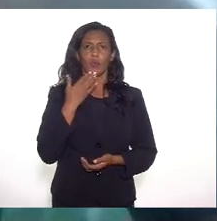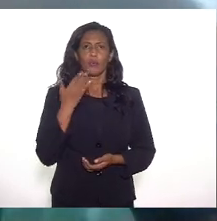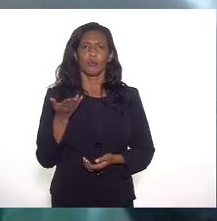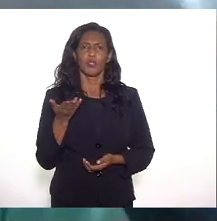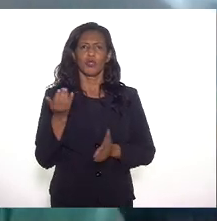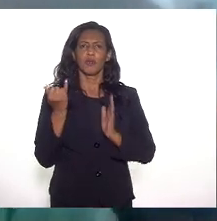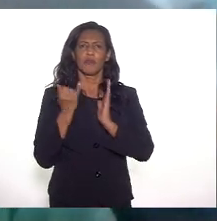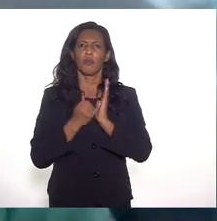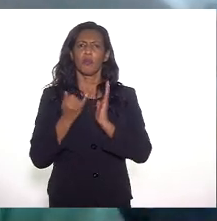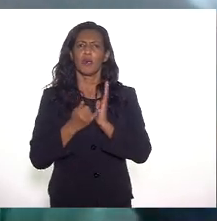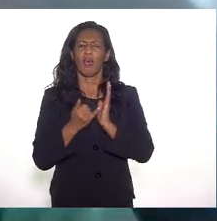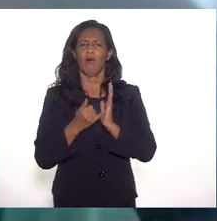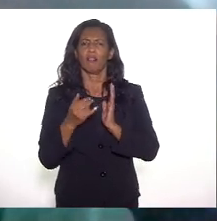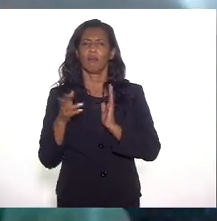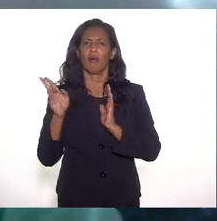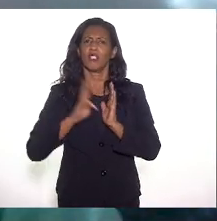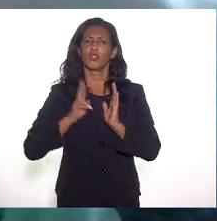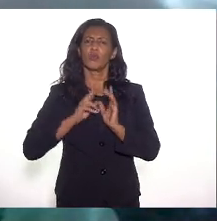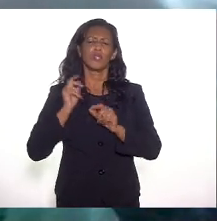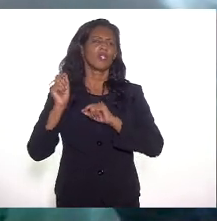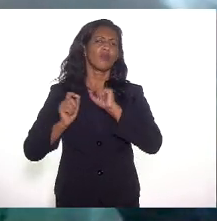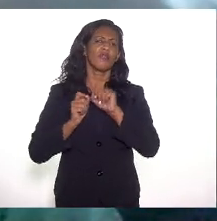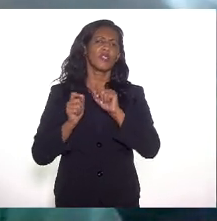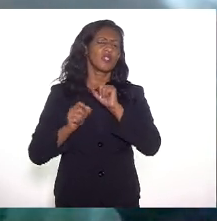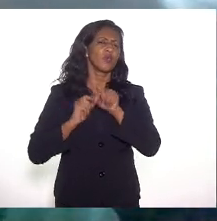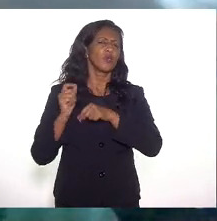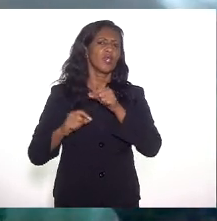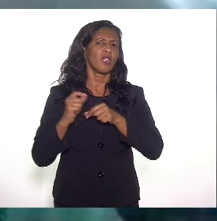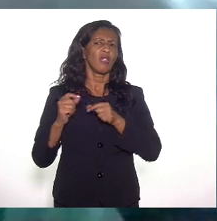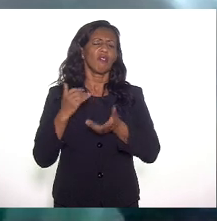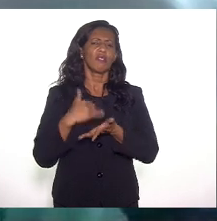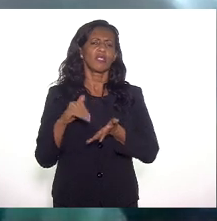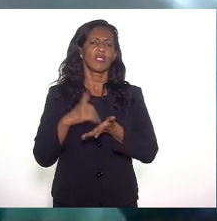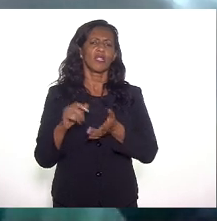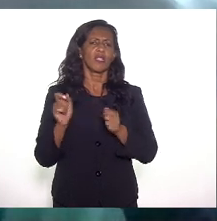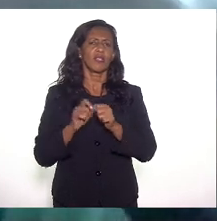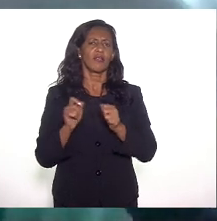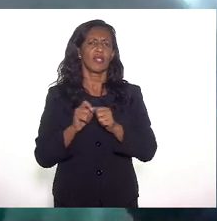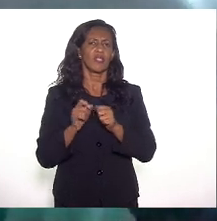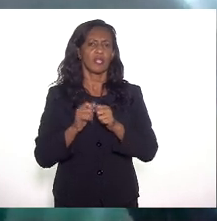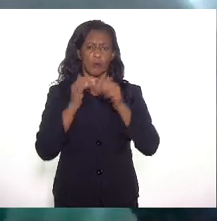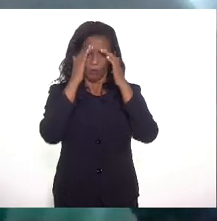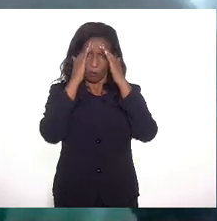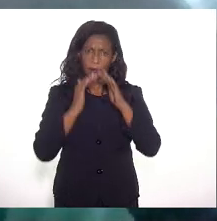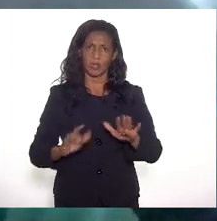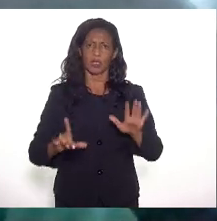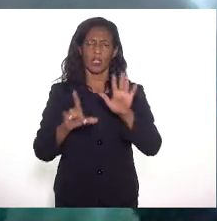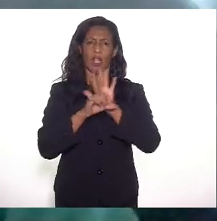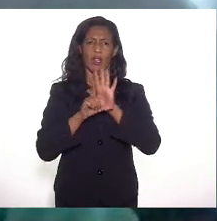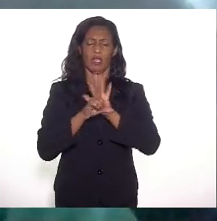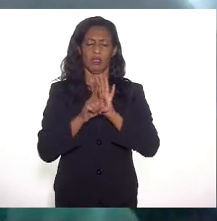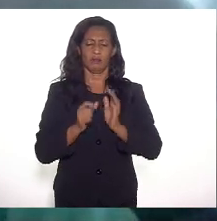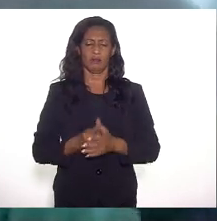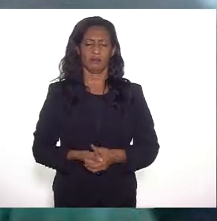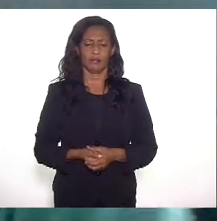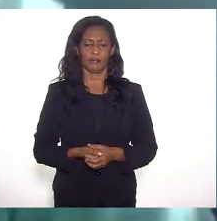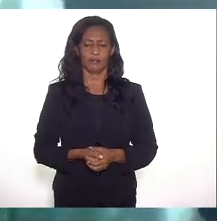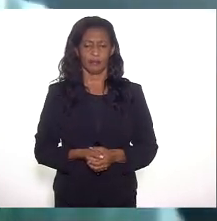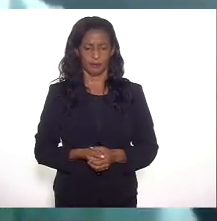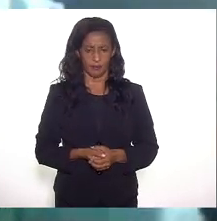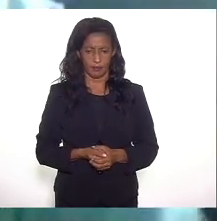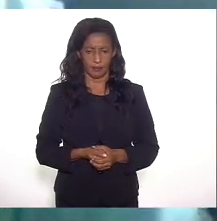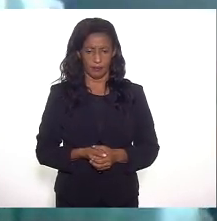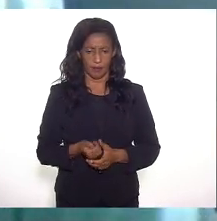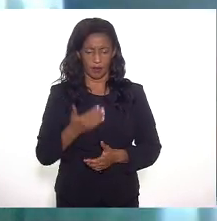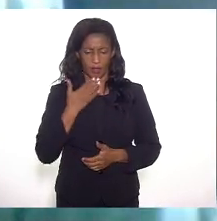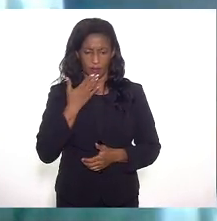eles responderem o que estão fazendo, o que a secretaria está fazendo para cumprir a lei de cuidados paliativos. Foi um